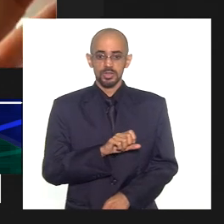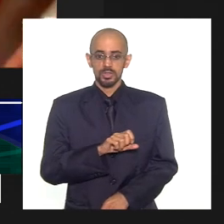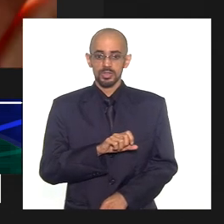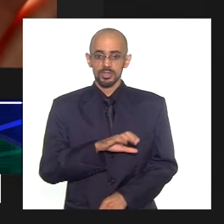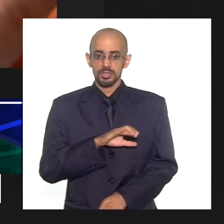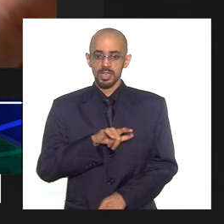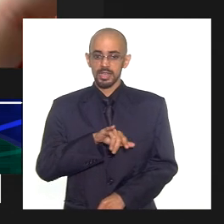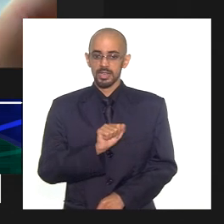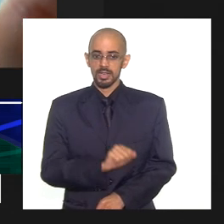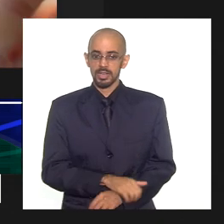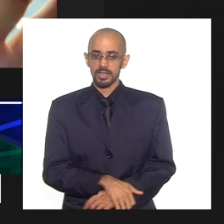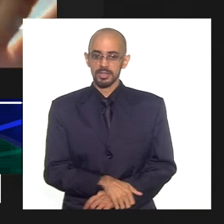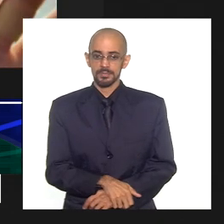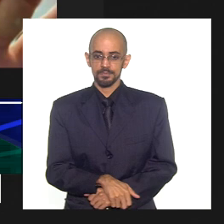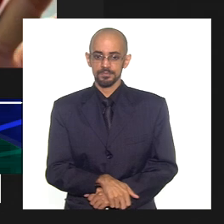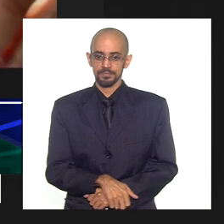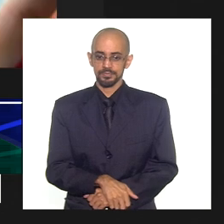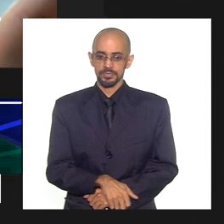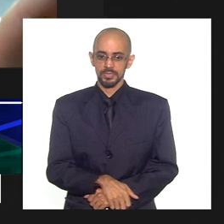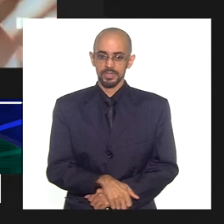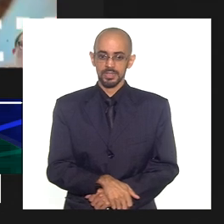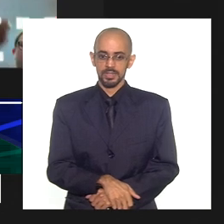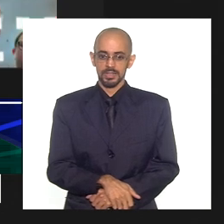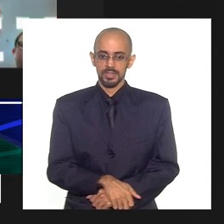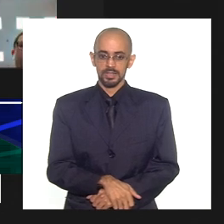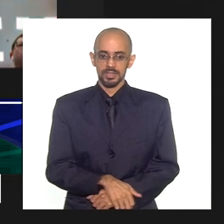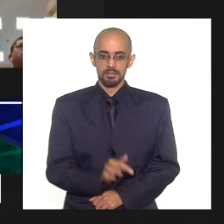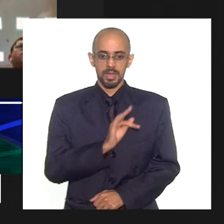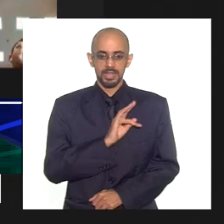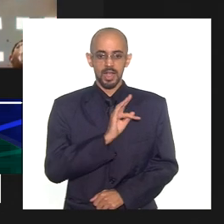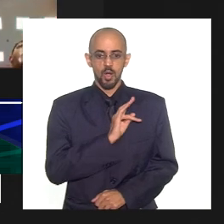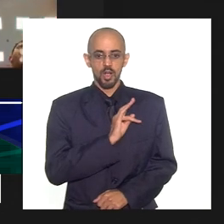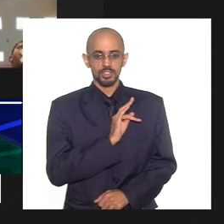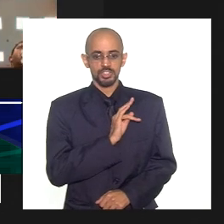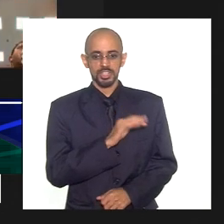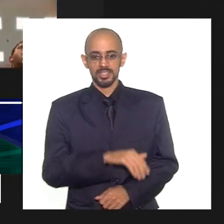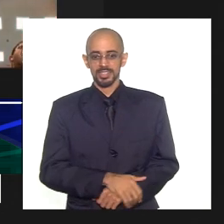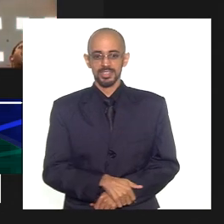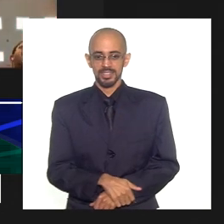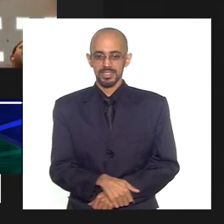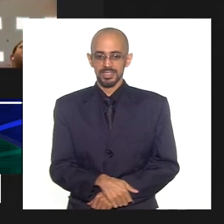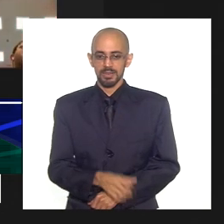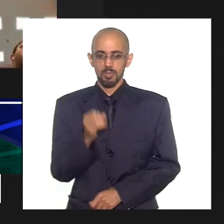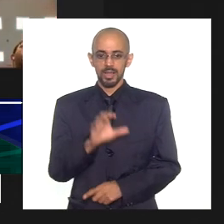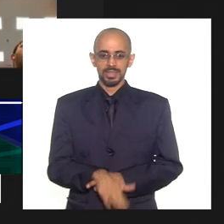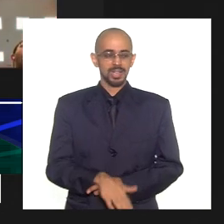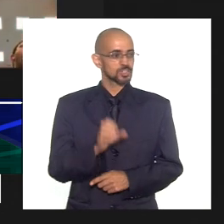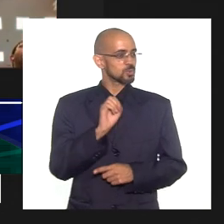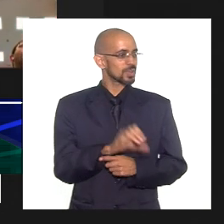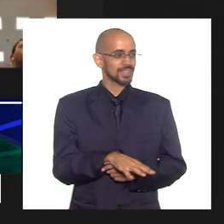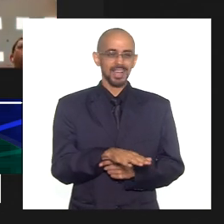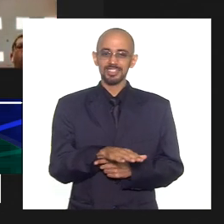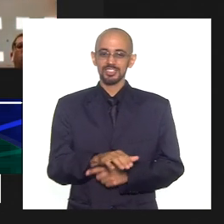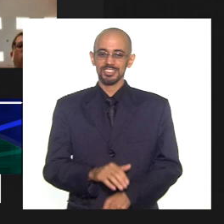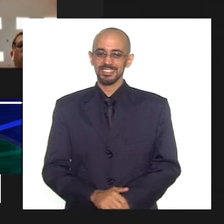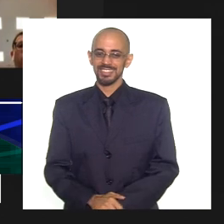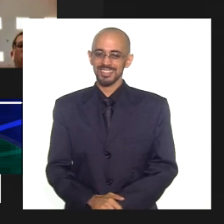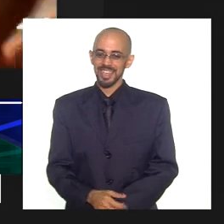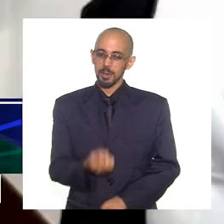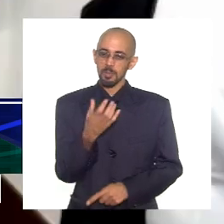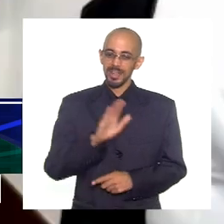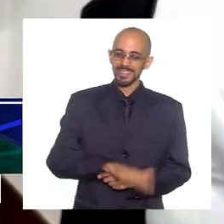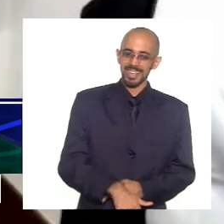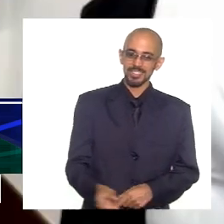tarde, presidente. Boa tarde, presidente. Boa tarde, presidente. Boa tarde. Ontem eu fiz uma visita à Adriana, bacana